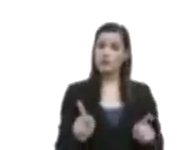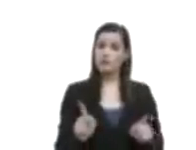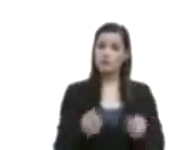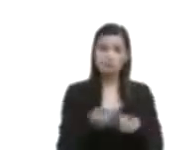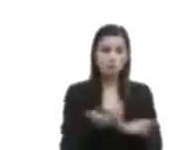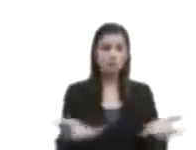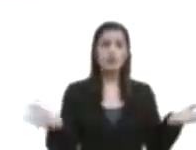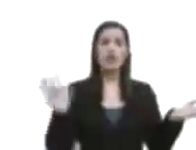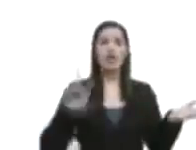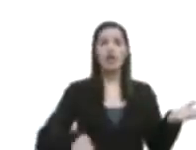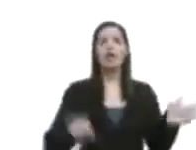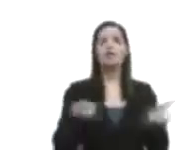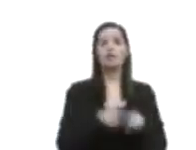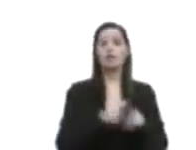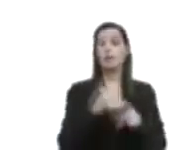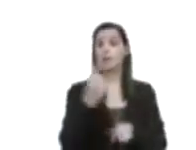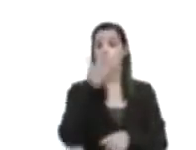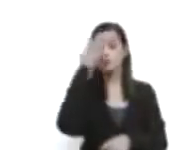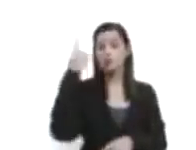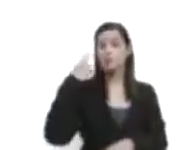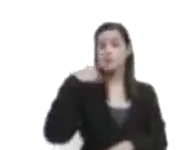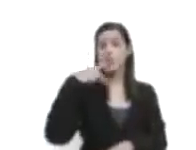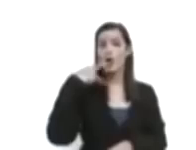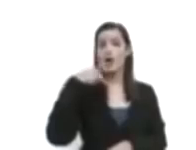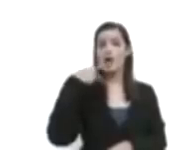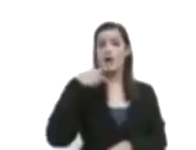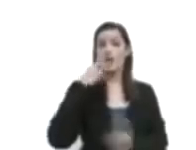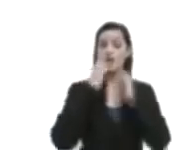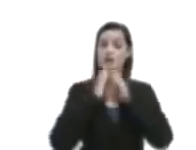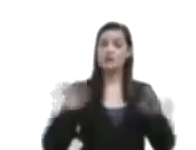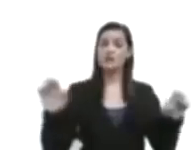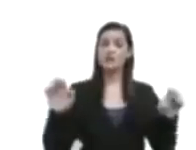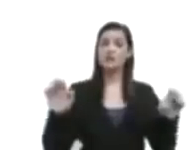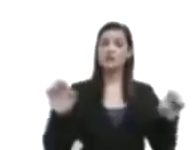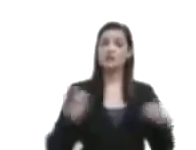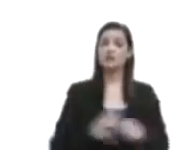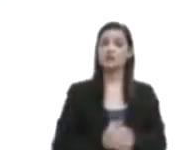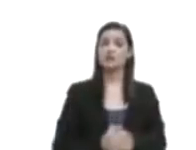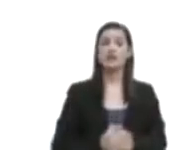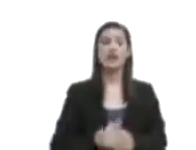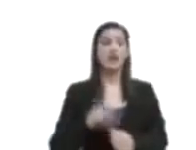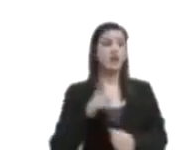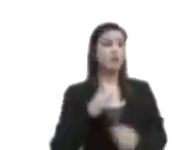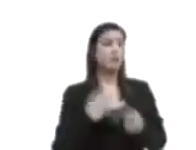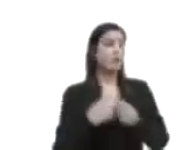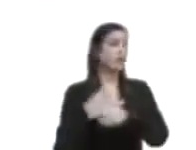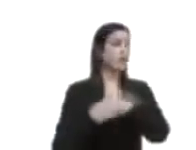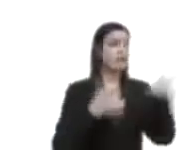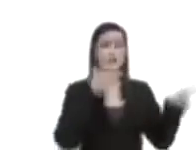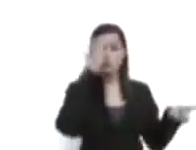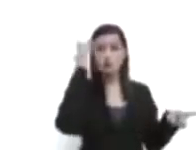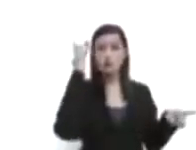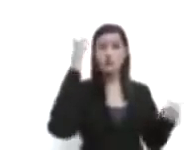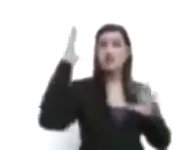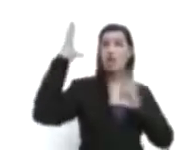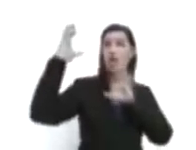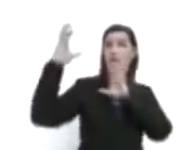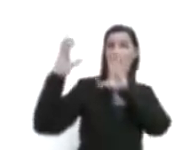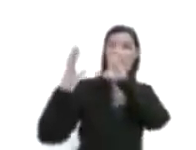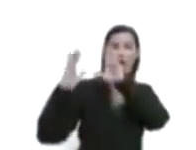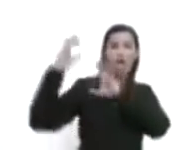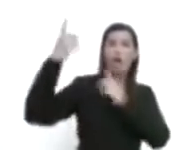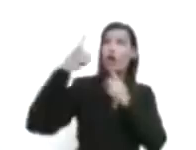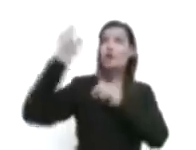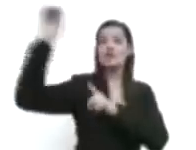É. Há uma inimizade entre o pecador e Deus? Há. Há um conflito entre as partes? Há.